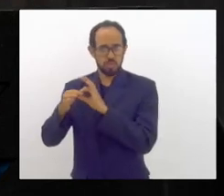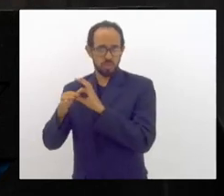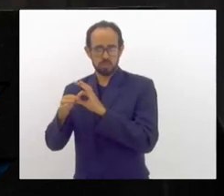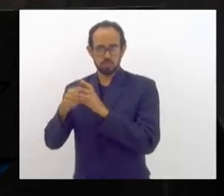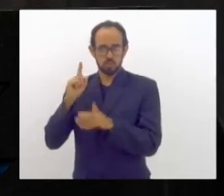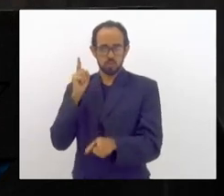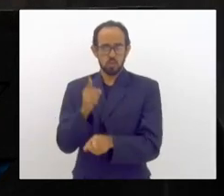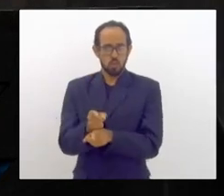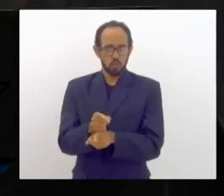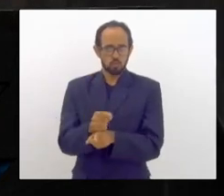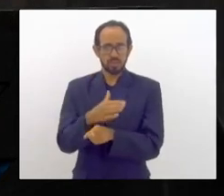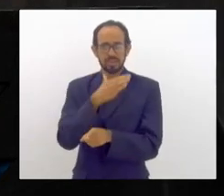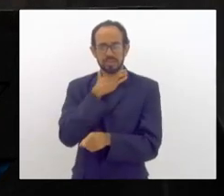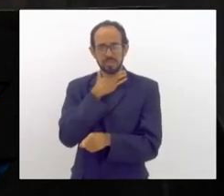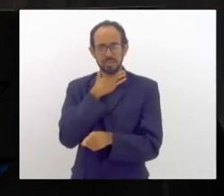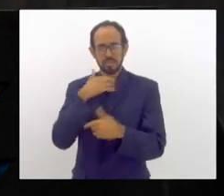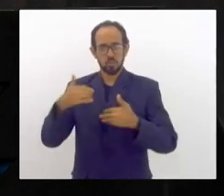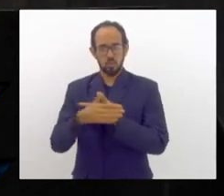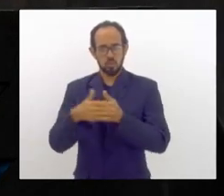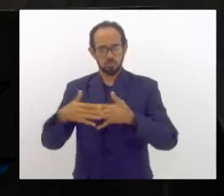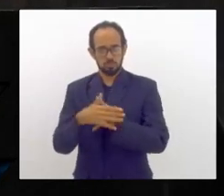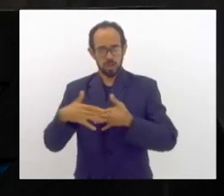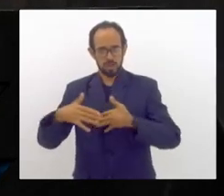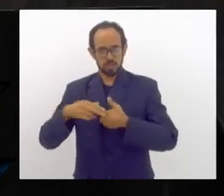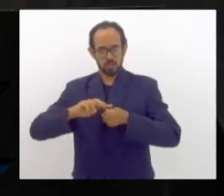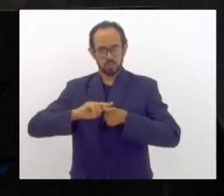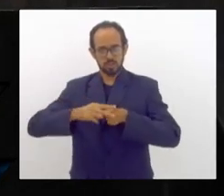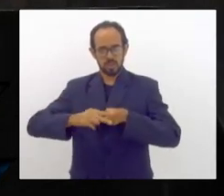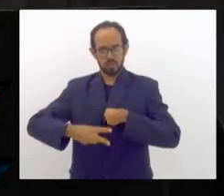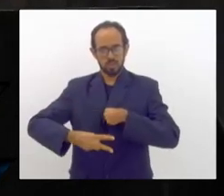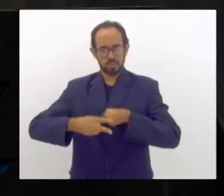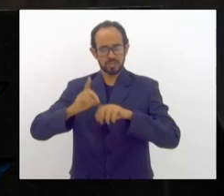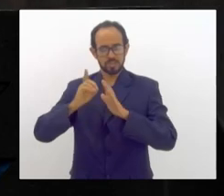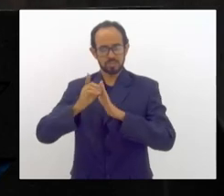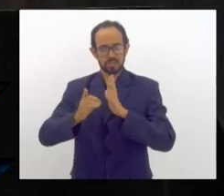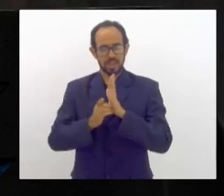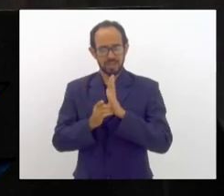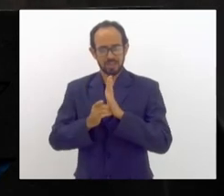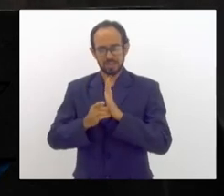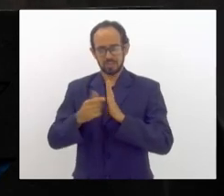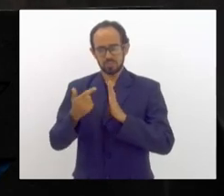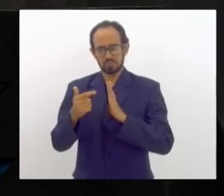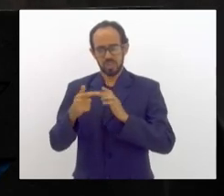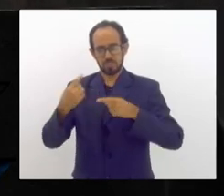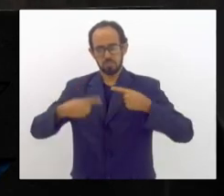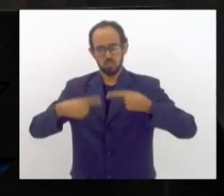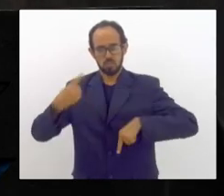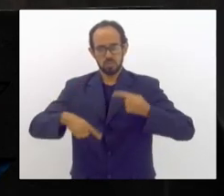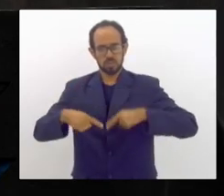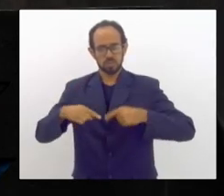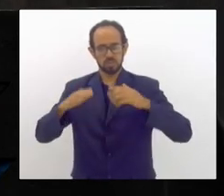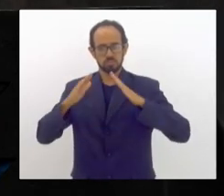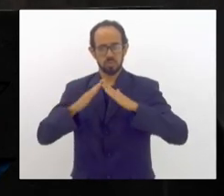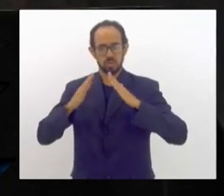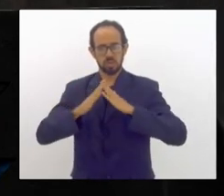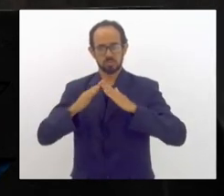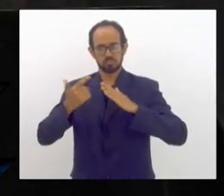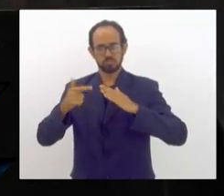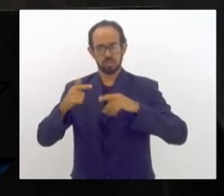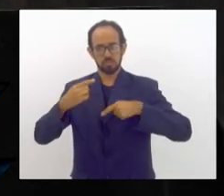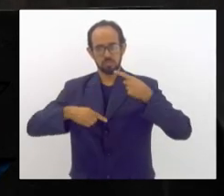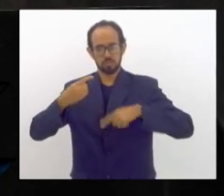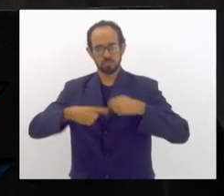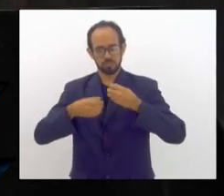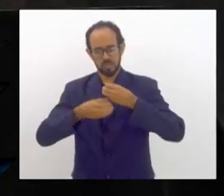crise urbana, fruto de décadas e décadas sem política de moradia, sem política de planejamento urbano, sem política de